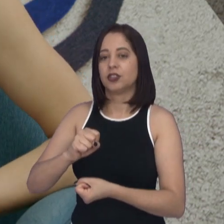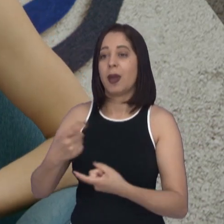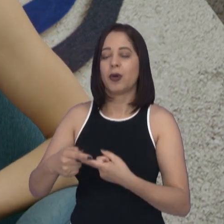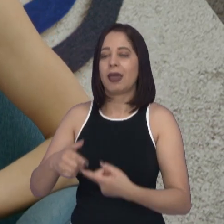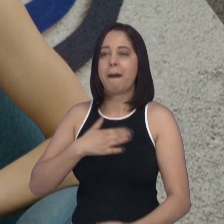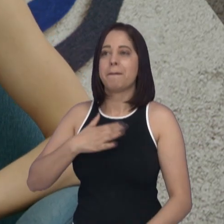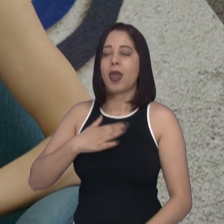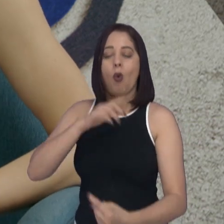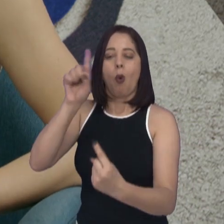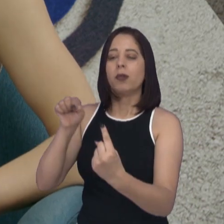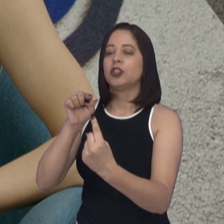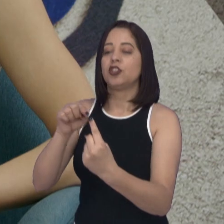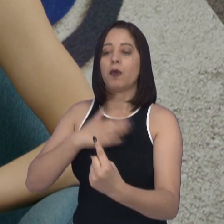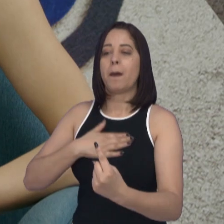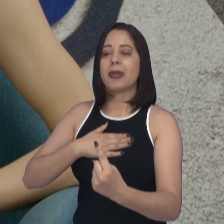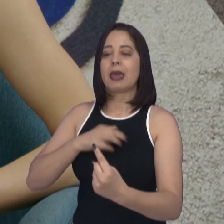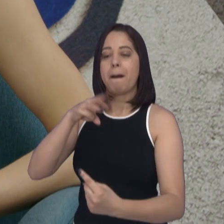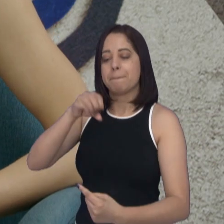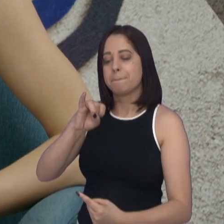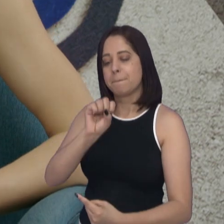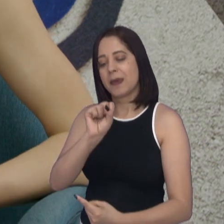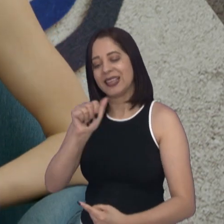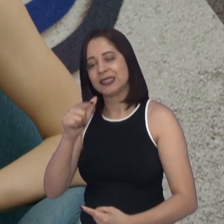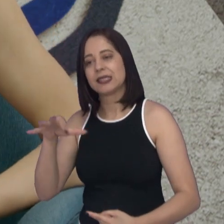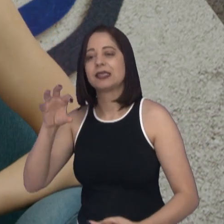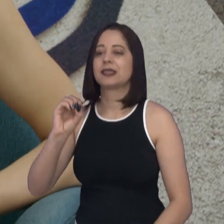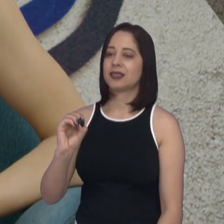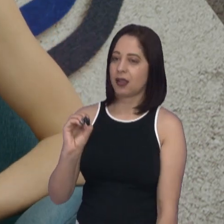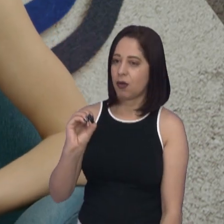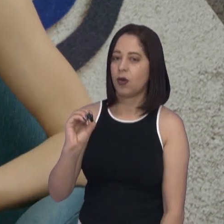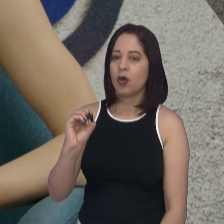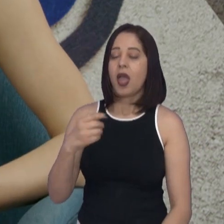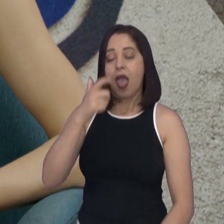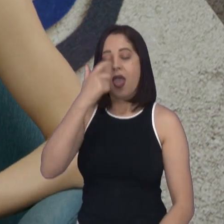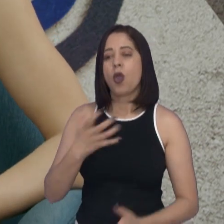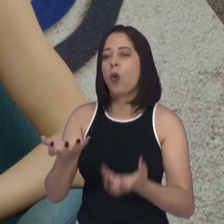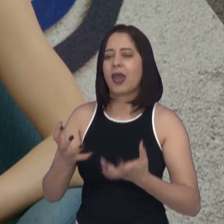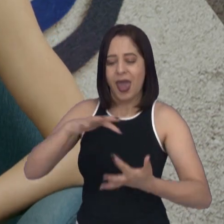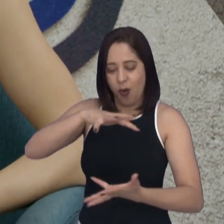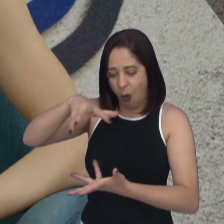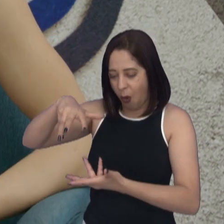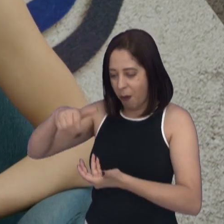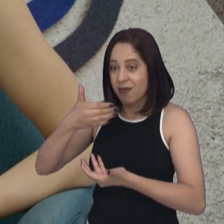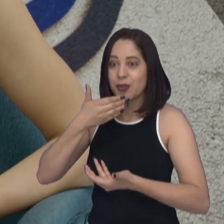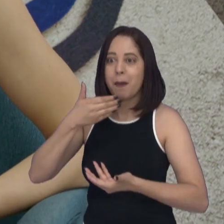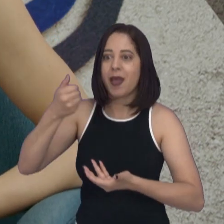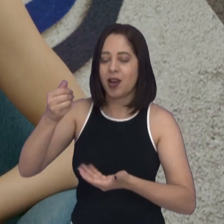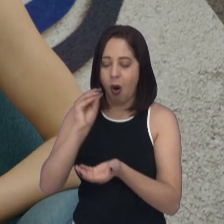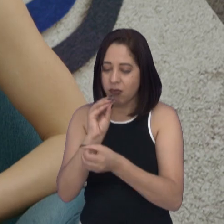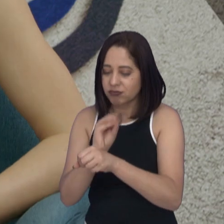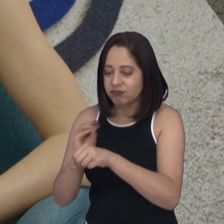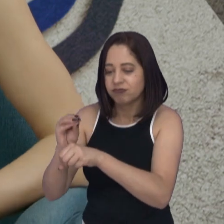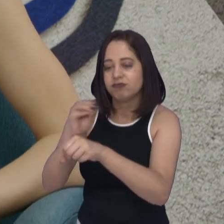planeta Terra. Então quem sente essa ânsia mesmo, né, de deixar o mundo melhor e trabalhar com a